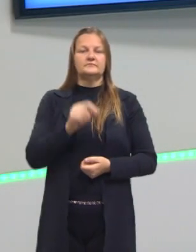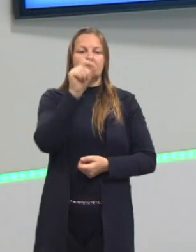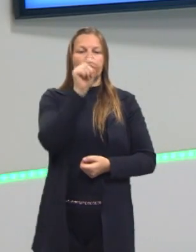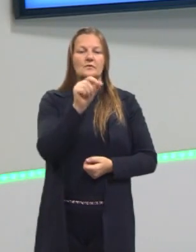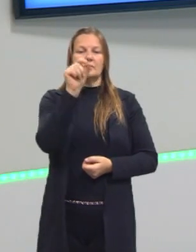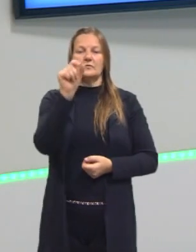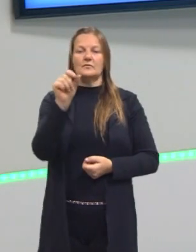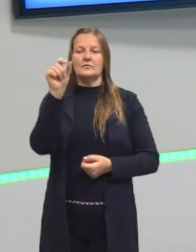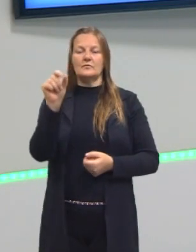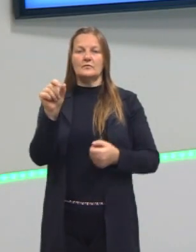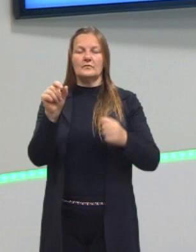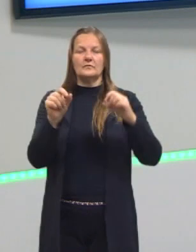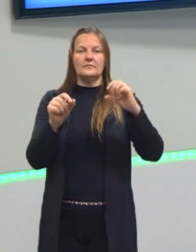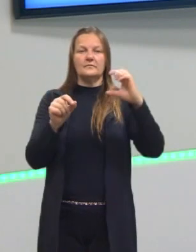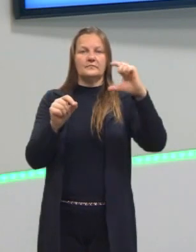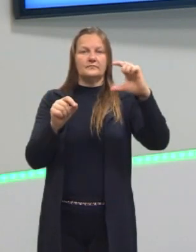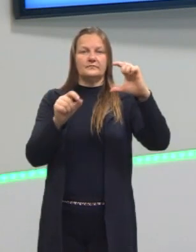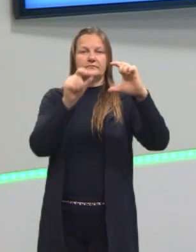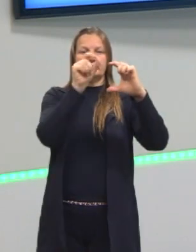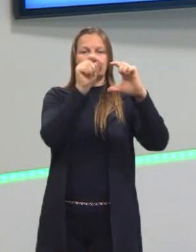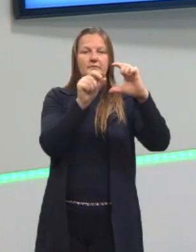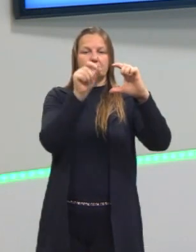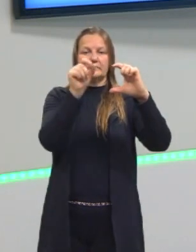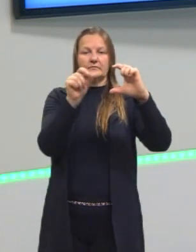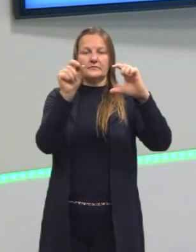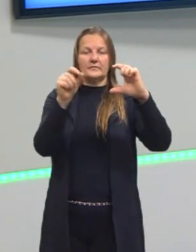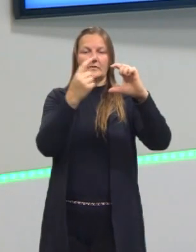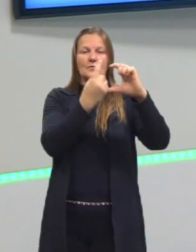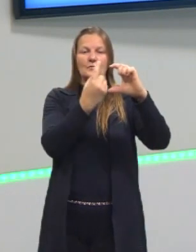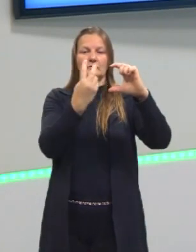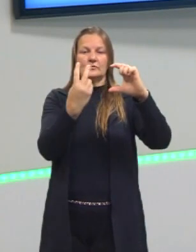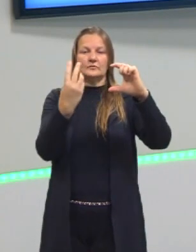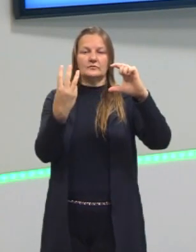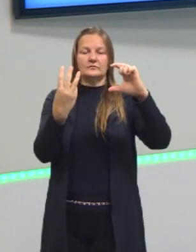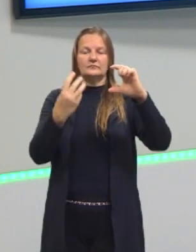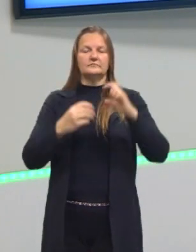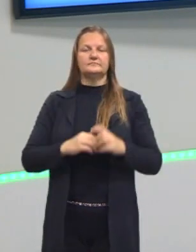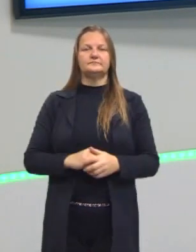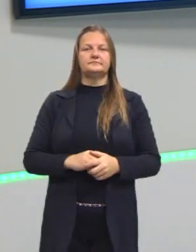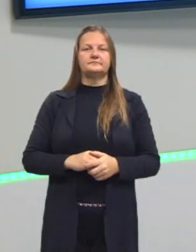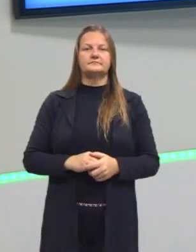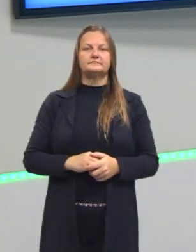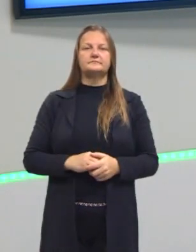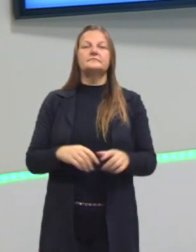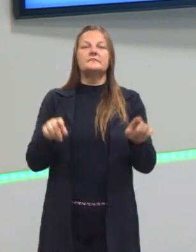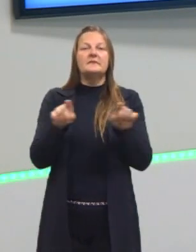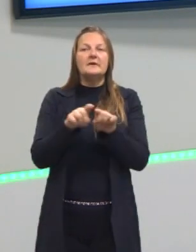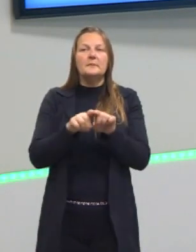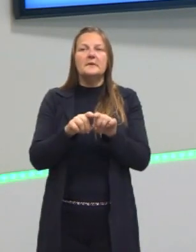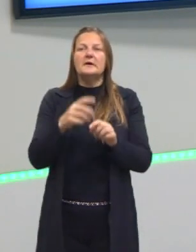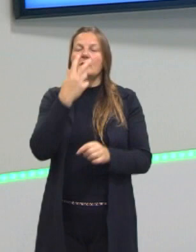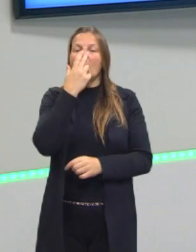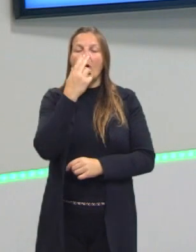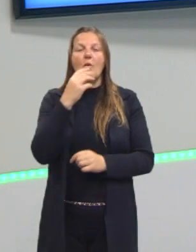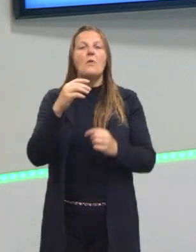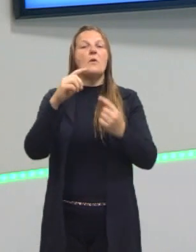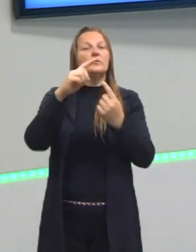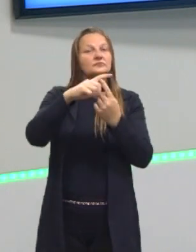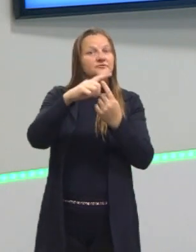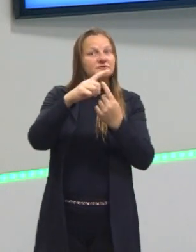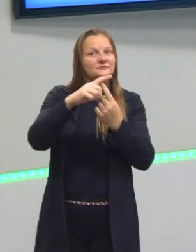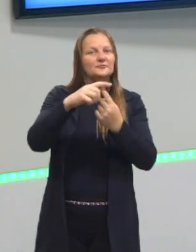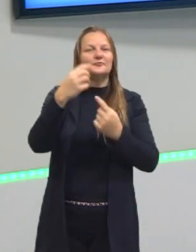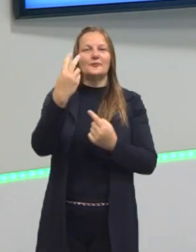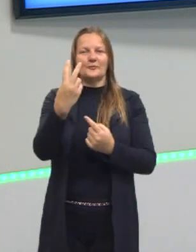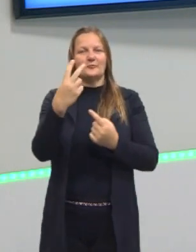matriz linha o número de linhas vai ser exatamente um assim como nós temos de uma forma similar a matriz coluna Então